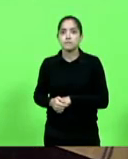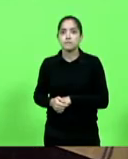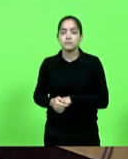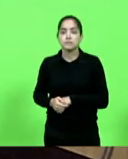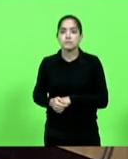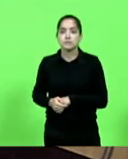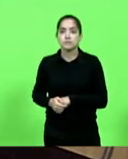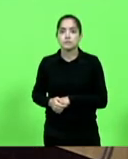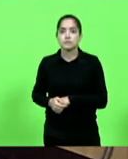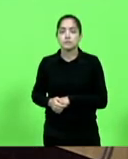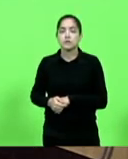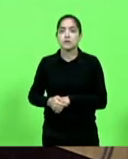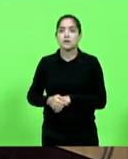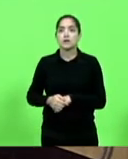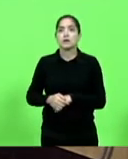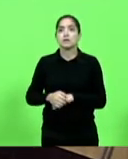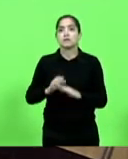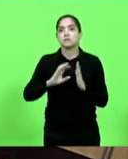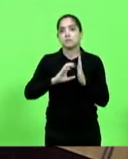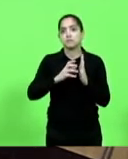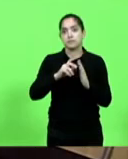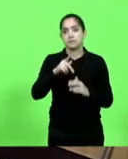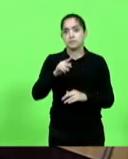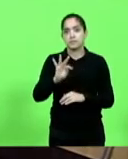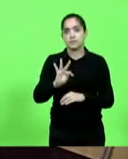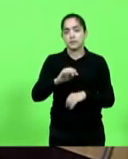Partido dos Trabalhadores por 6 minutos.